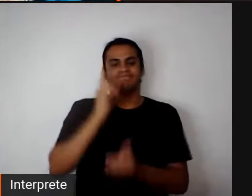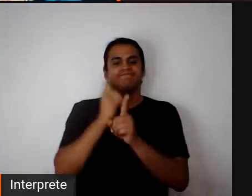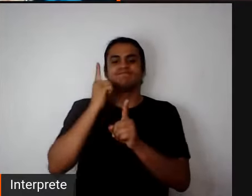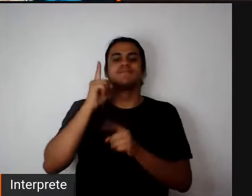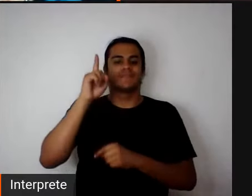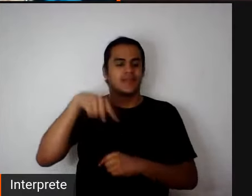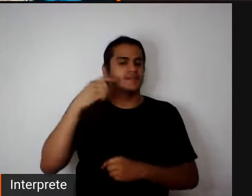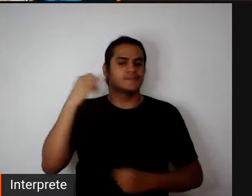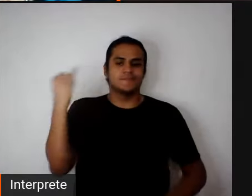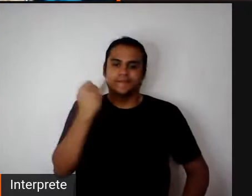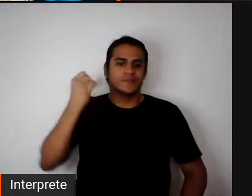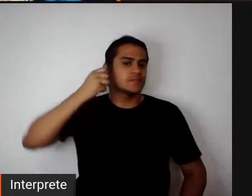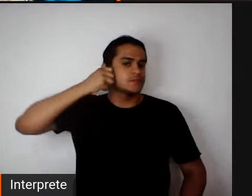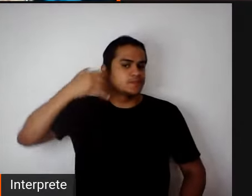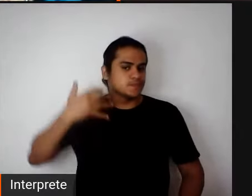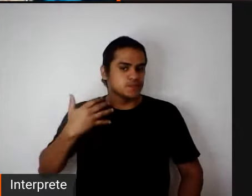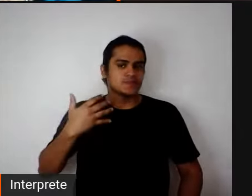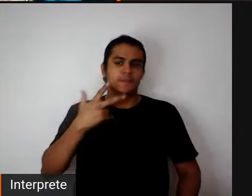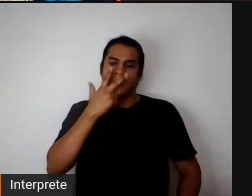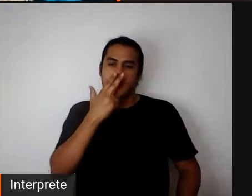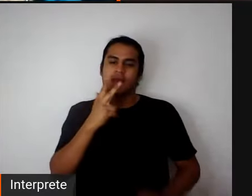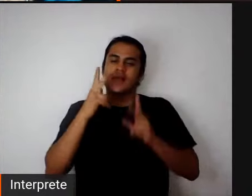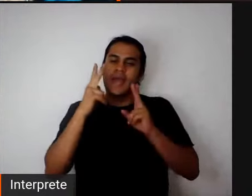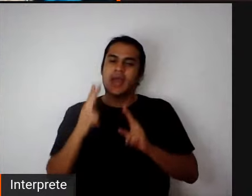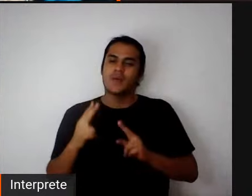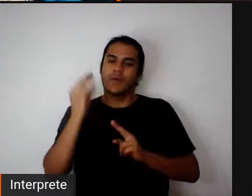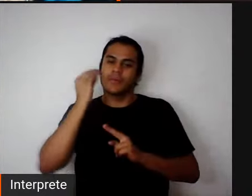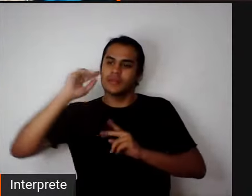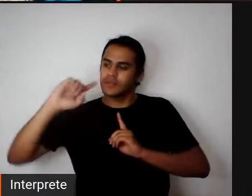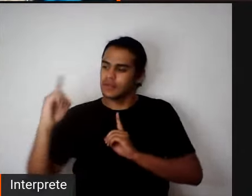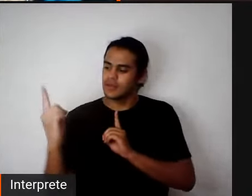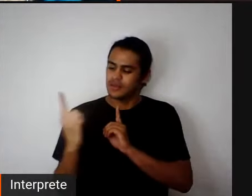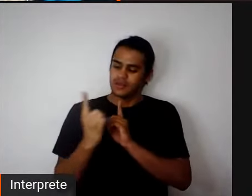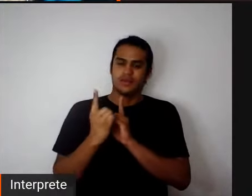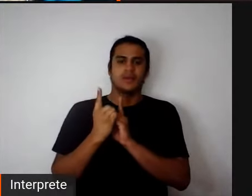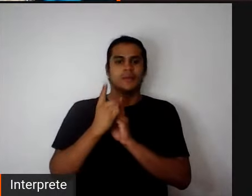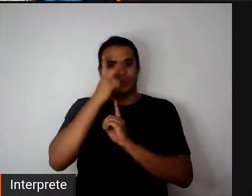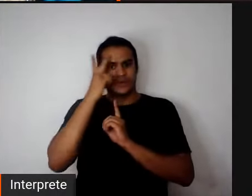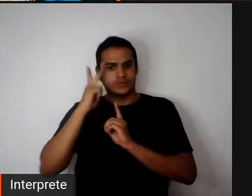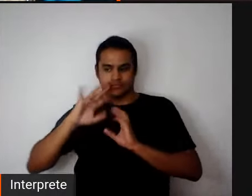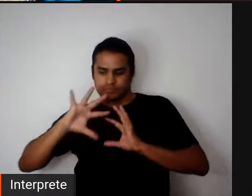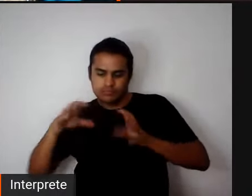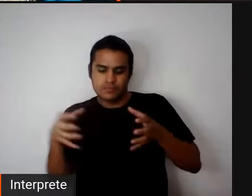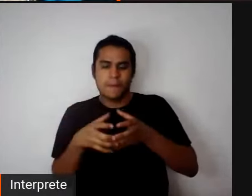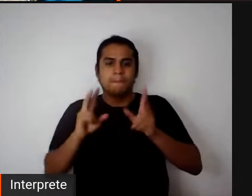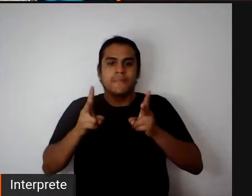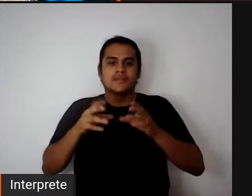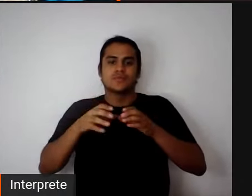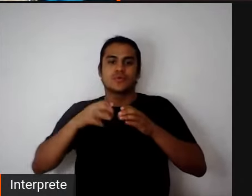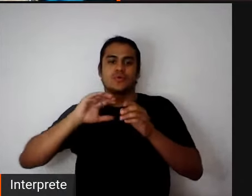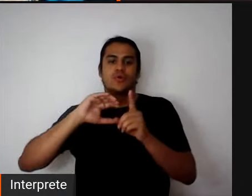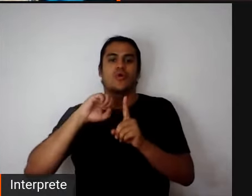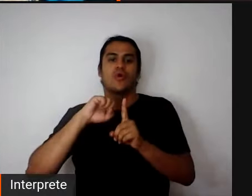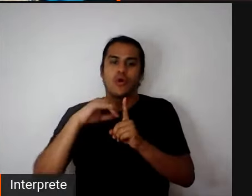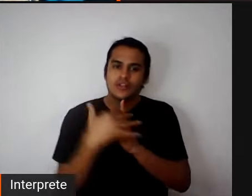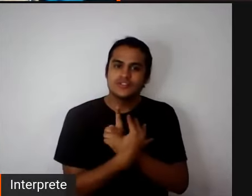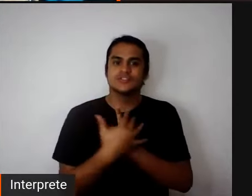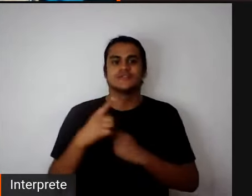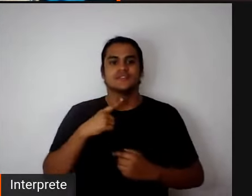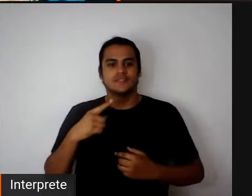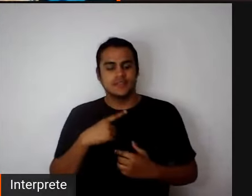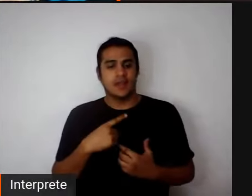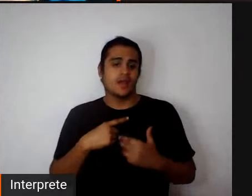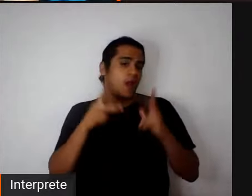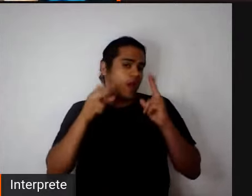aproximação no sentido, né, da participação coletiva de todos nós na conversa, da mesma maneira que Libras, aqui na tela, é uma